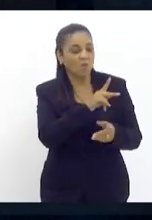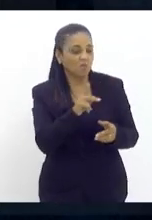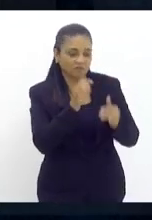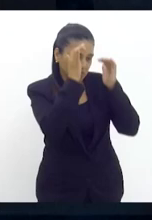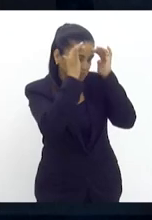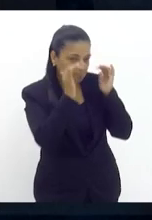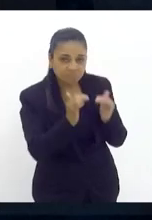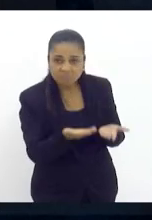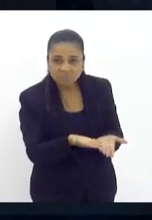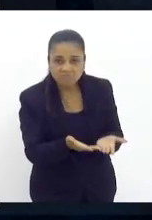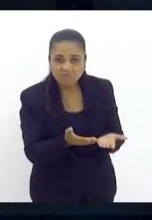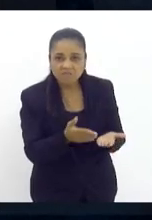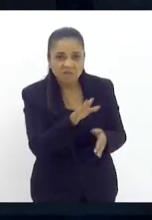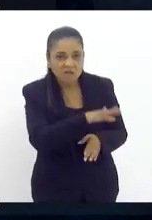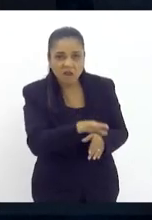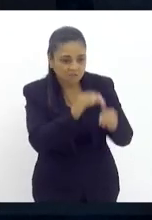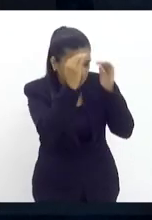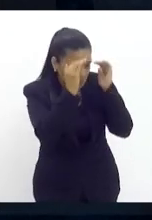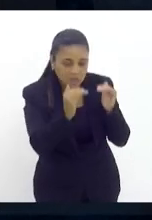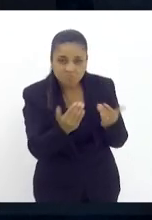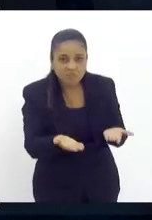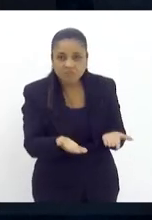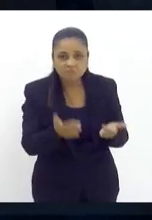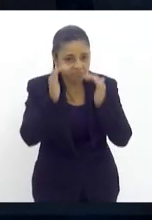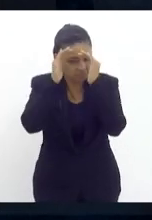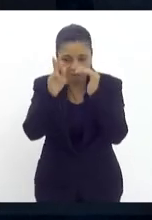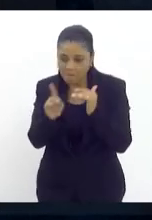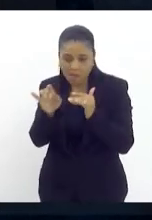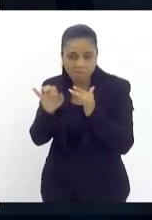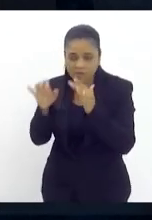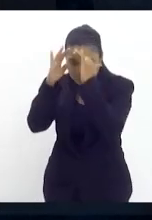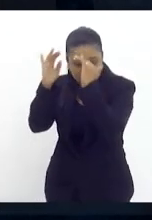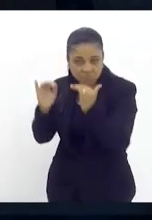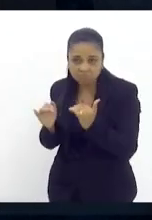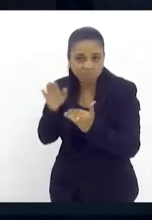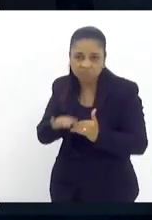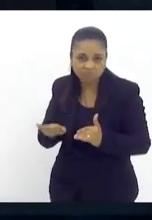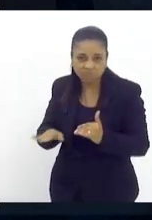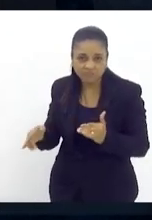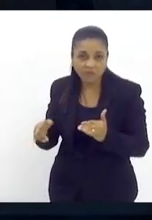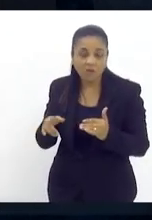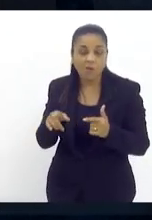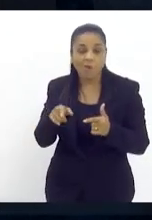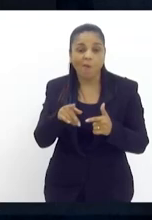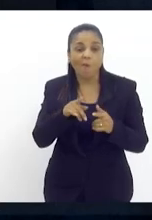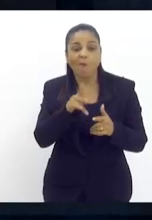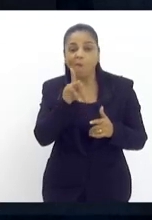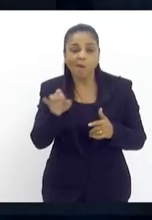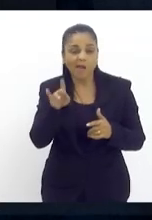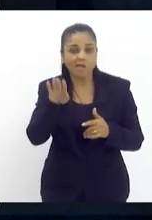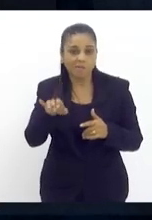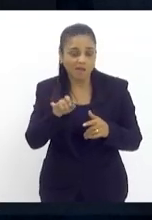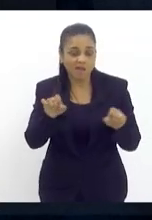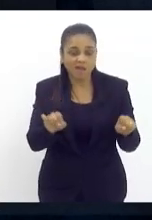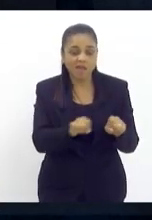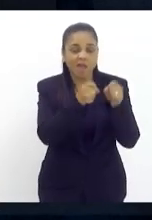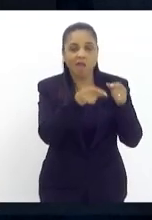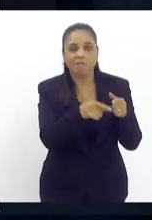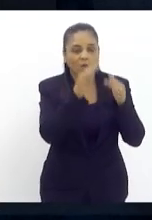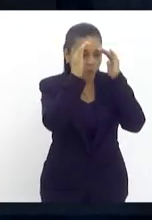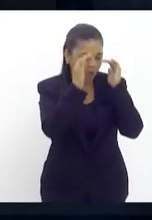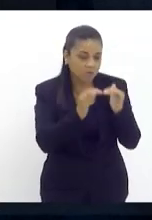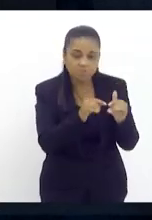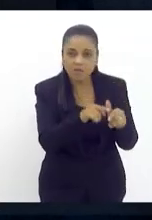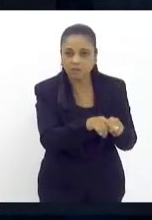autoridade. O pai, ele quebra a autoridade do professor. O professor, ele quebra